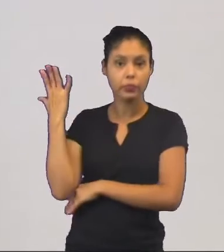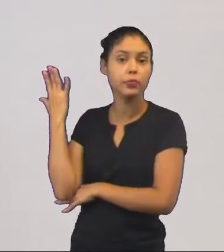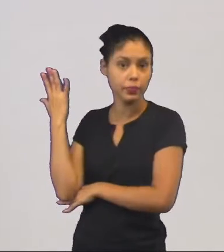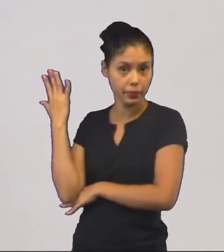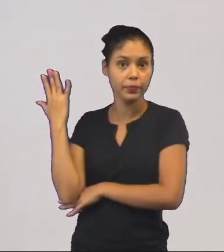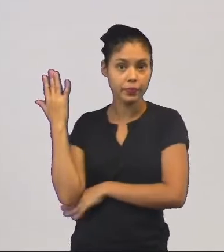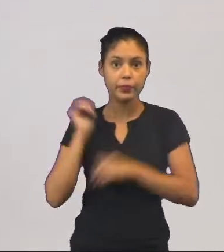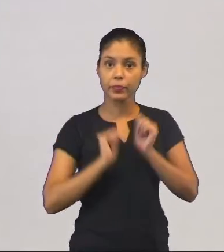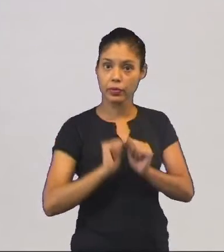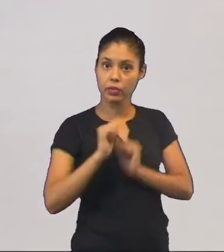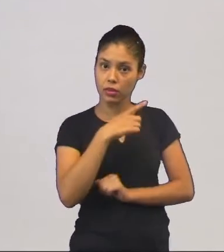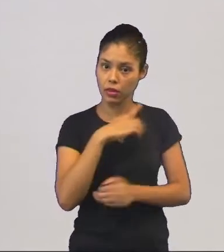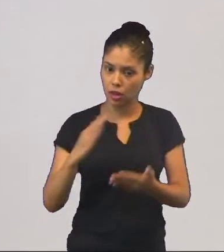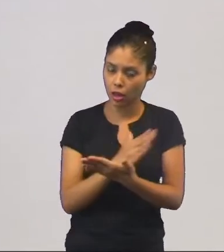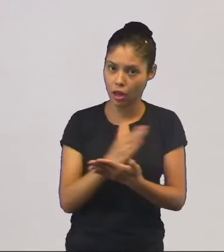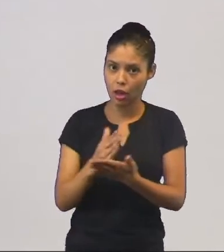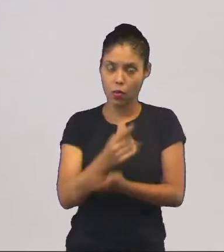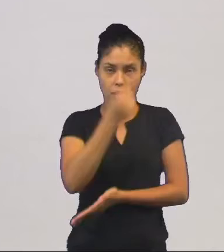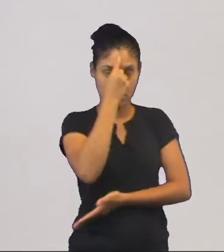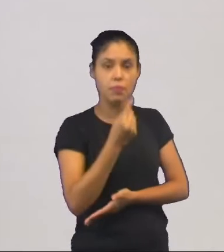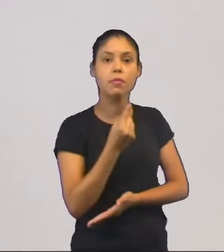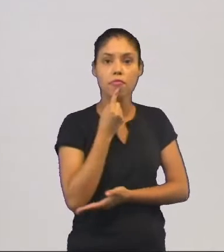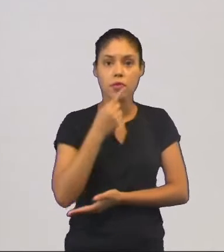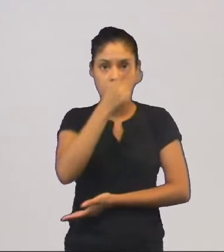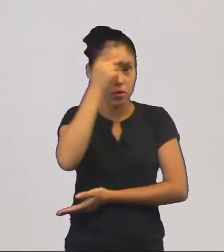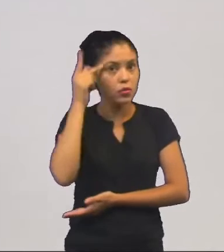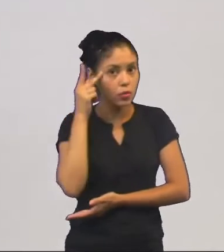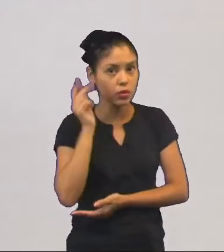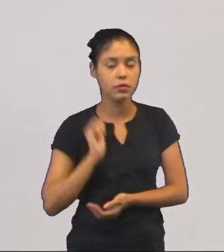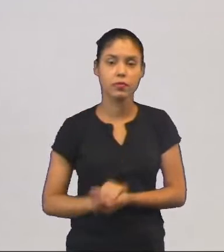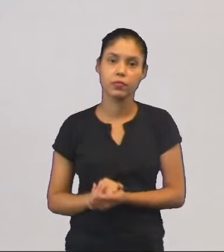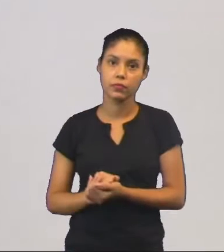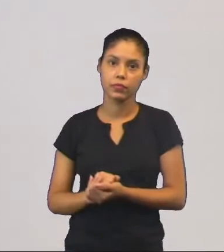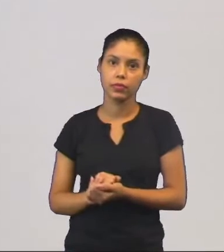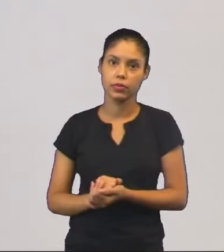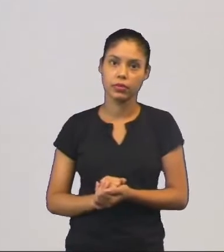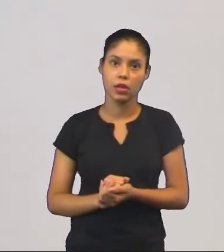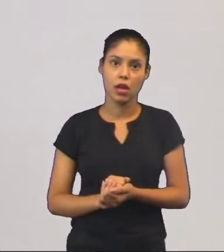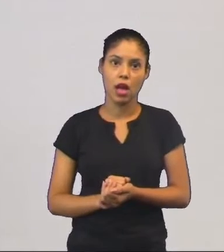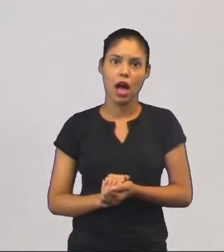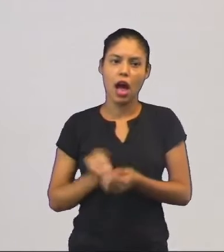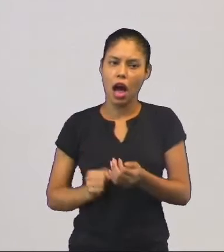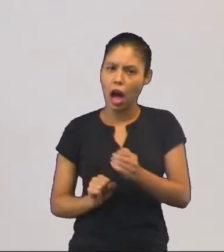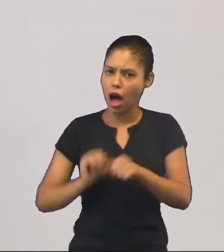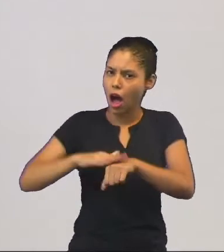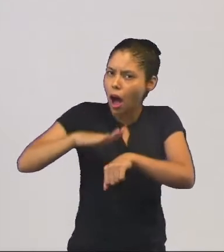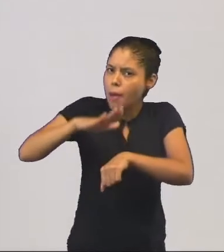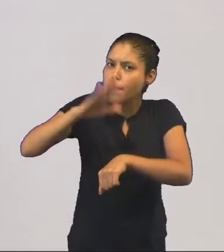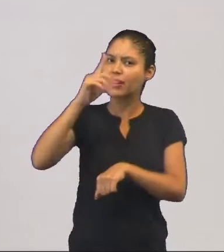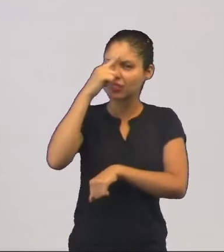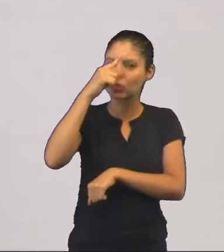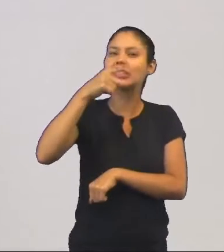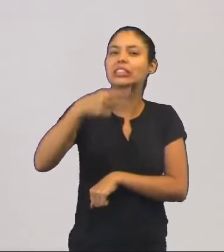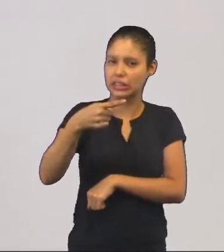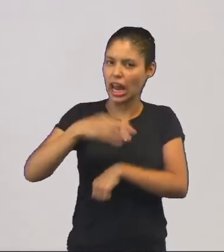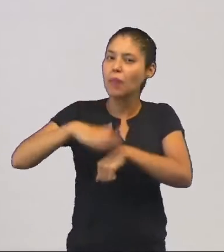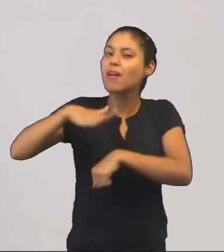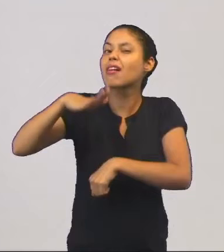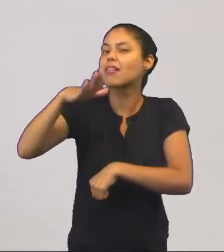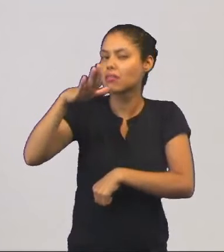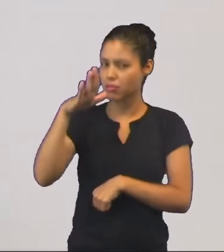ocasiões, nós podemos ter algumas figuras e algumas pessoas que excedem o exercício da sua